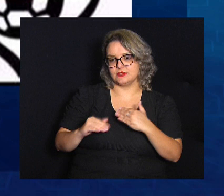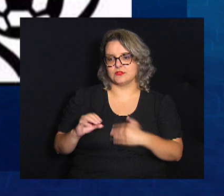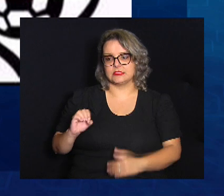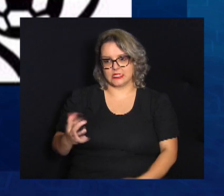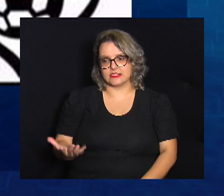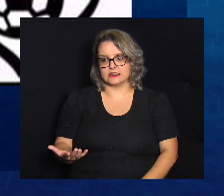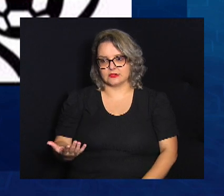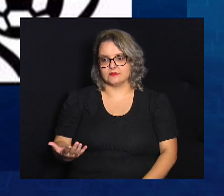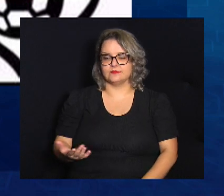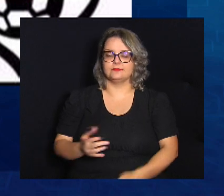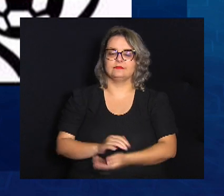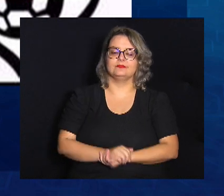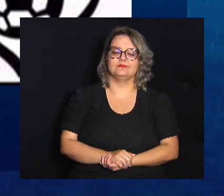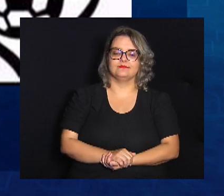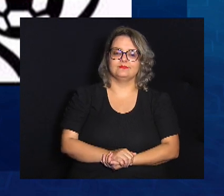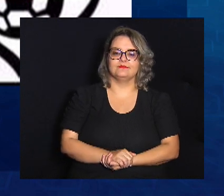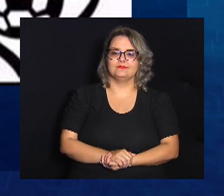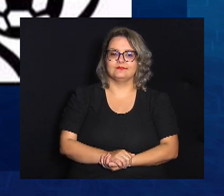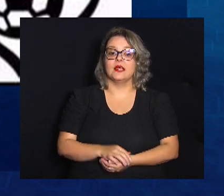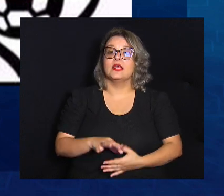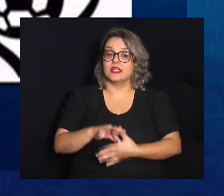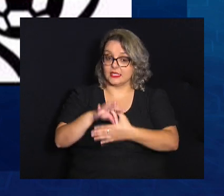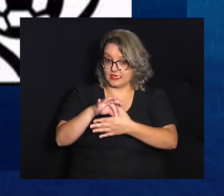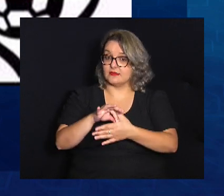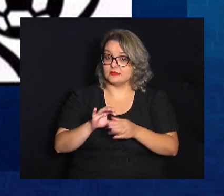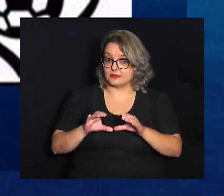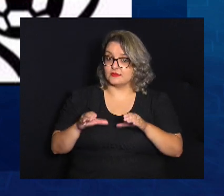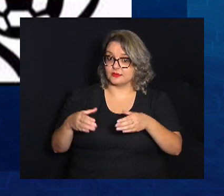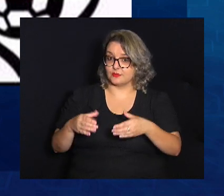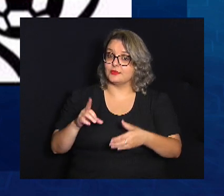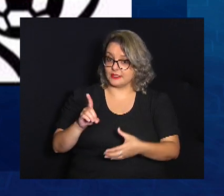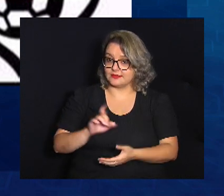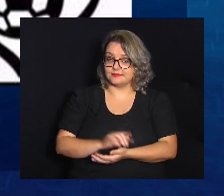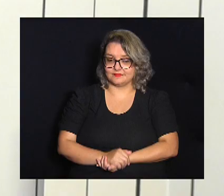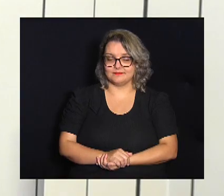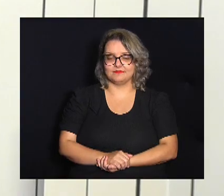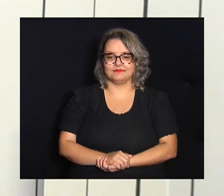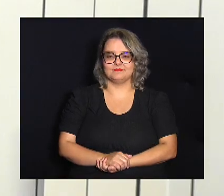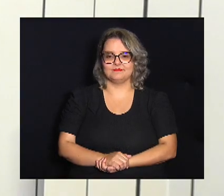Amigos Futebol Clube e assumiu a liderança do Grupo D.